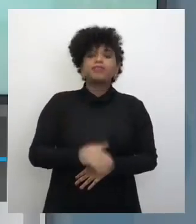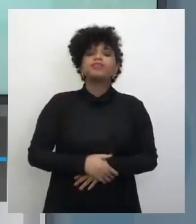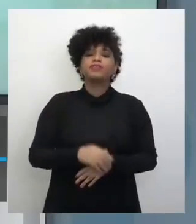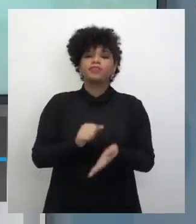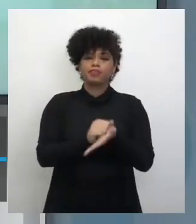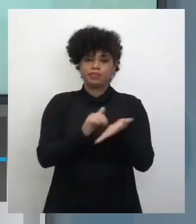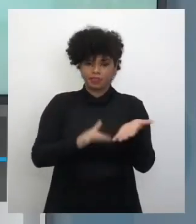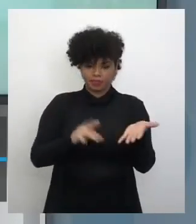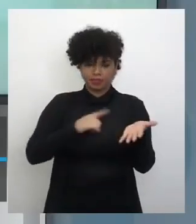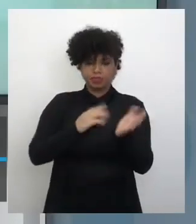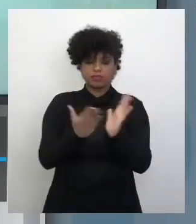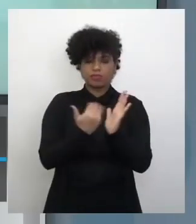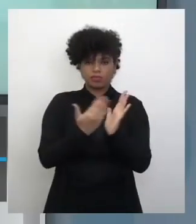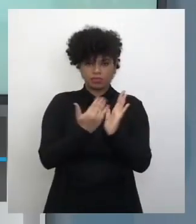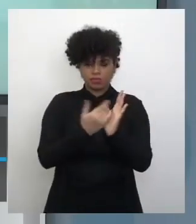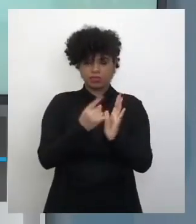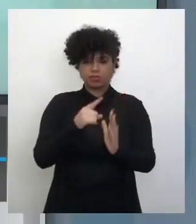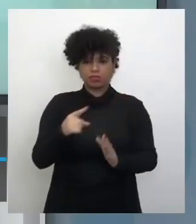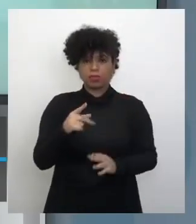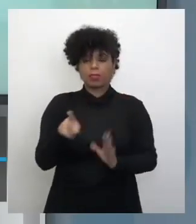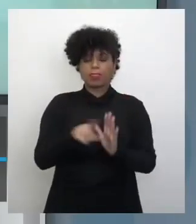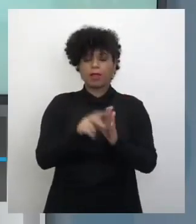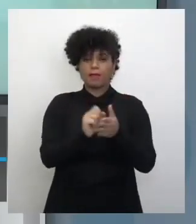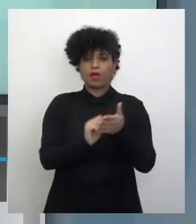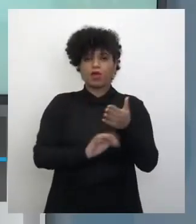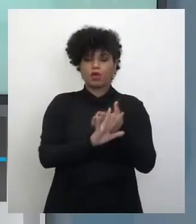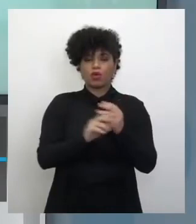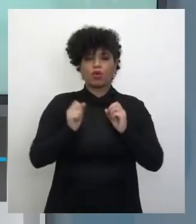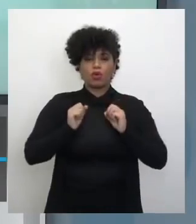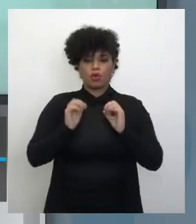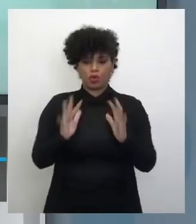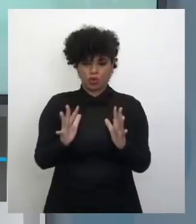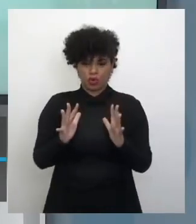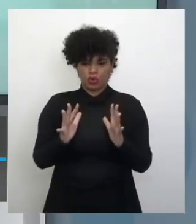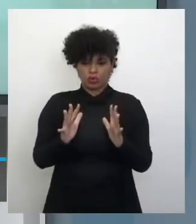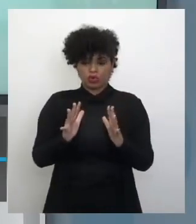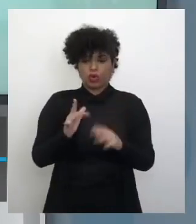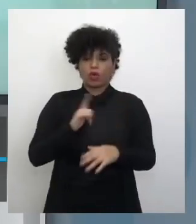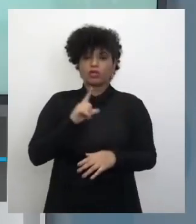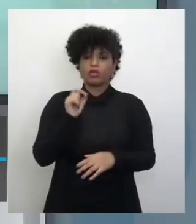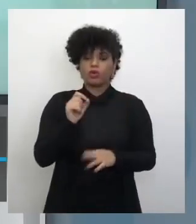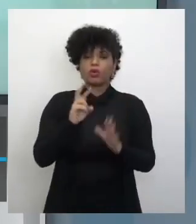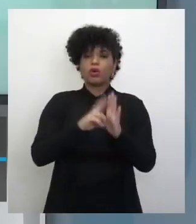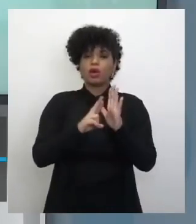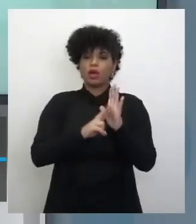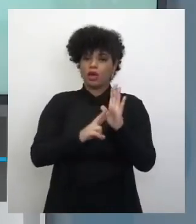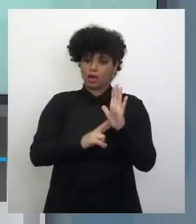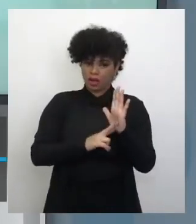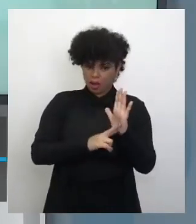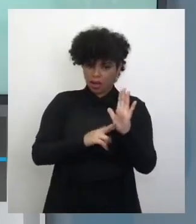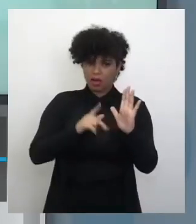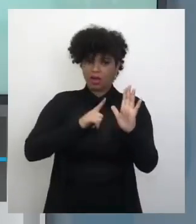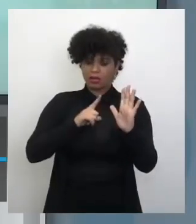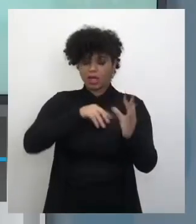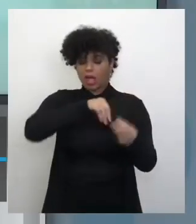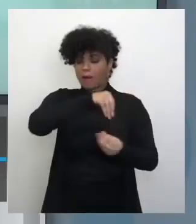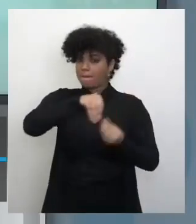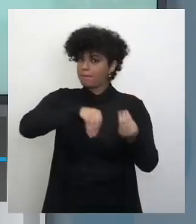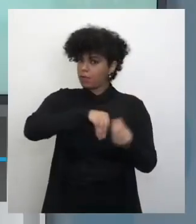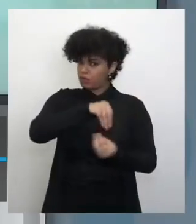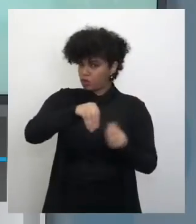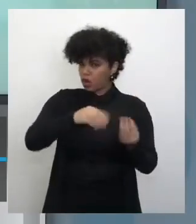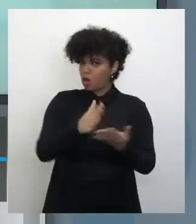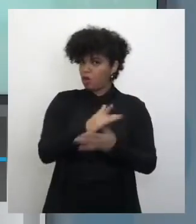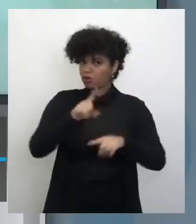está no caderno do Currículo em Ação, e ela fala sobre as regras, como não misturar